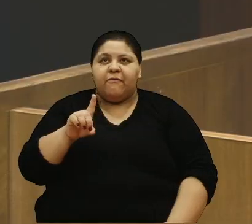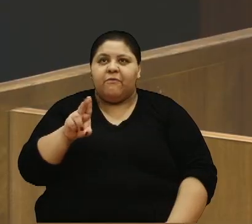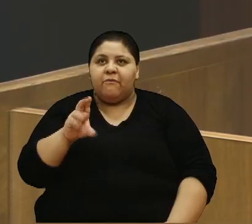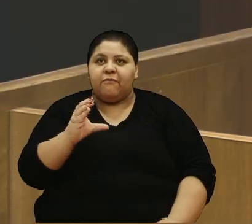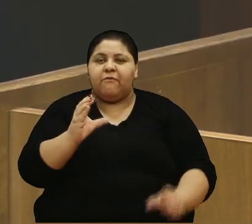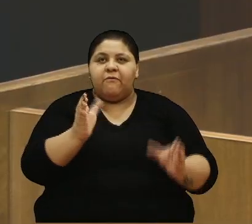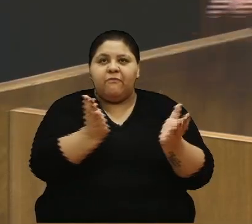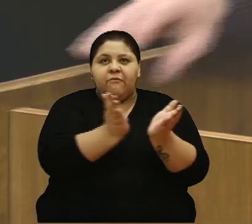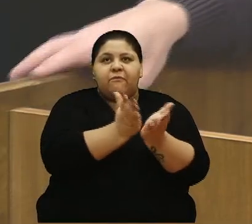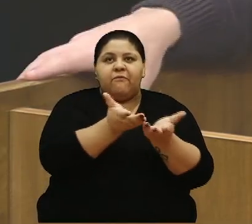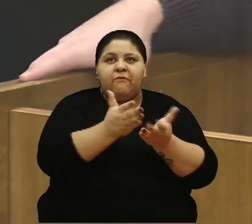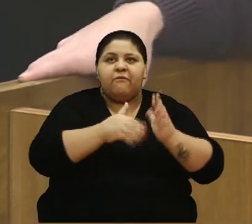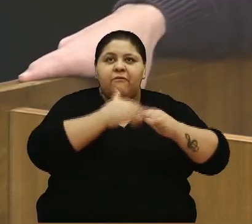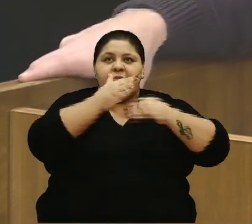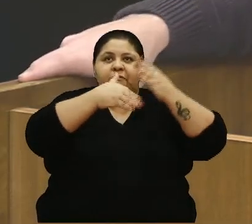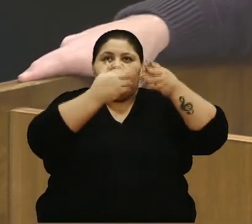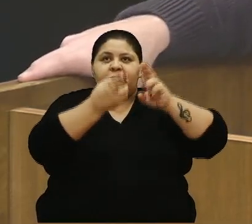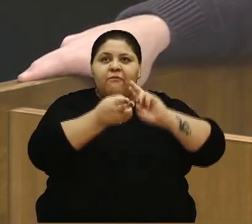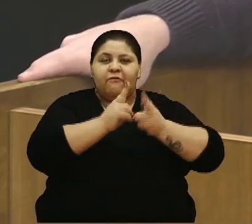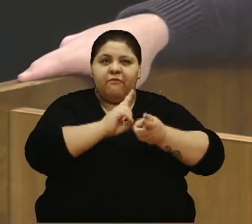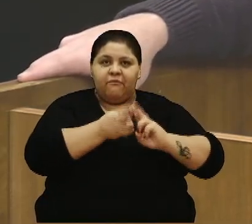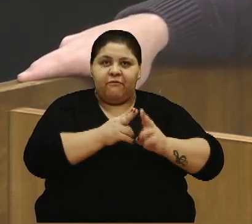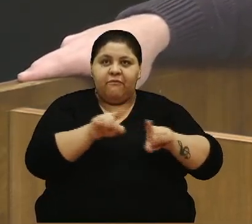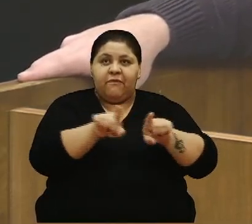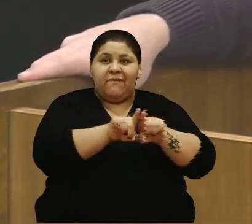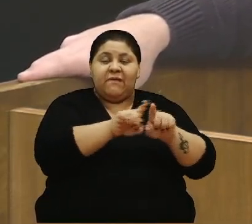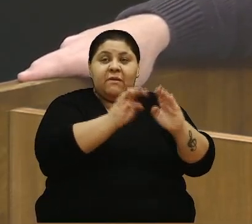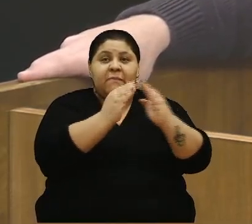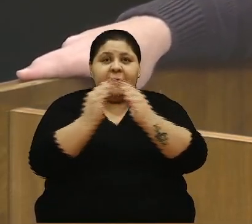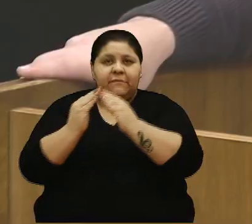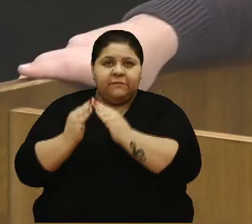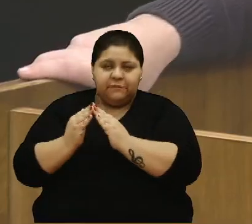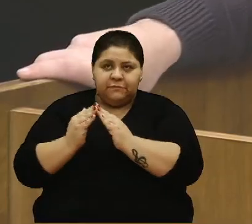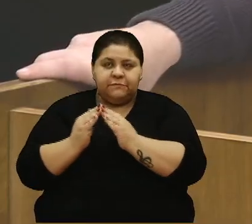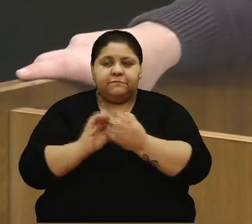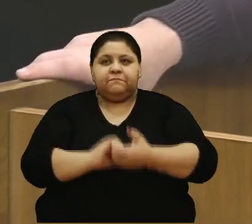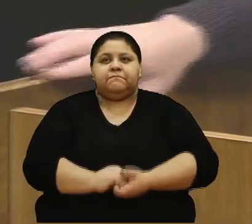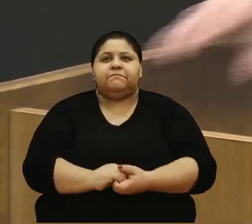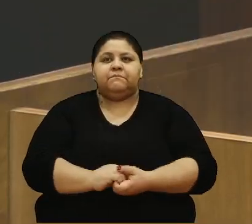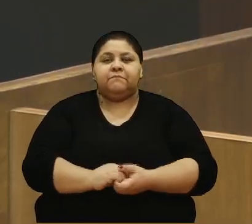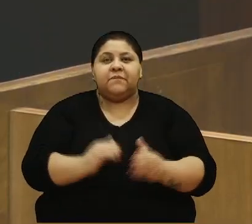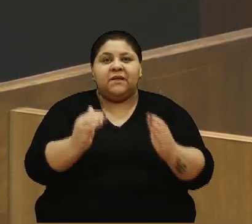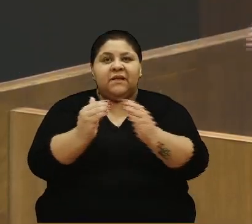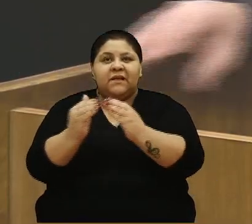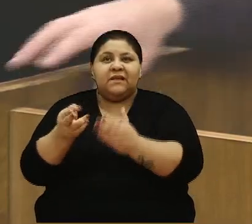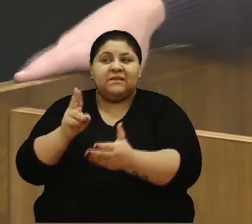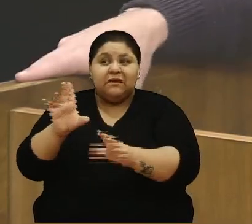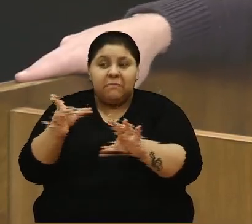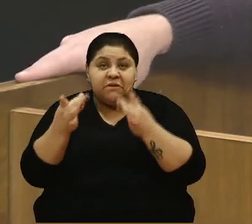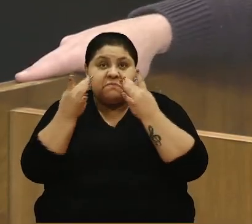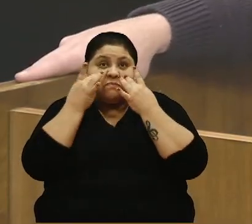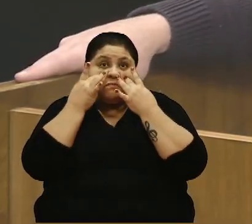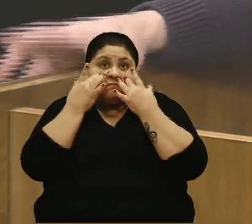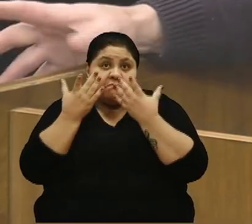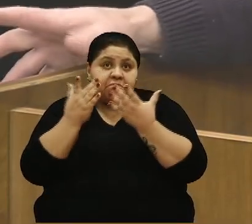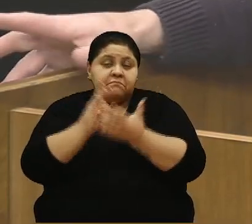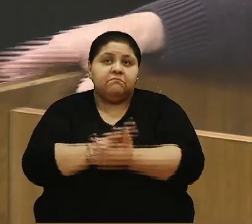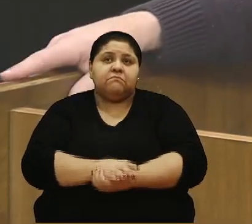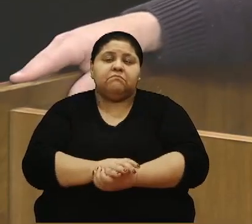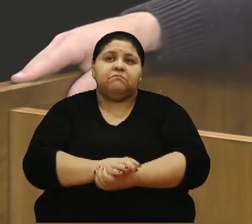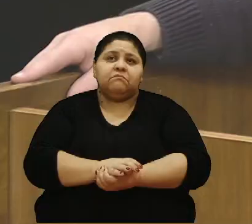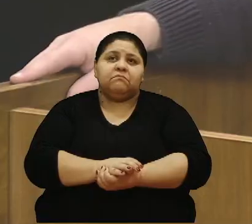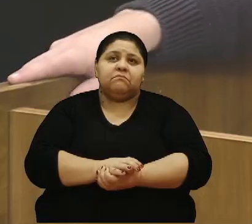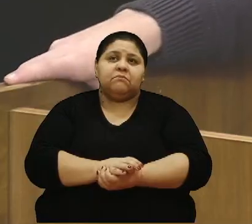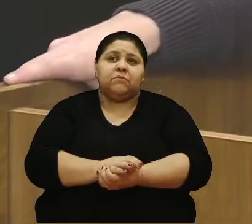Comissão do Desenvolvimento Urbano e Habitação. E a habitação sempre me chamou a atenção, tanto que